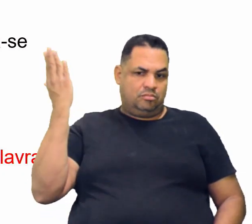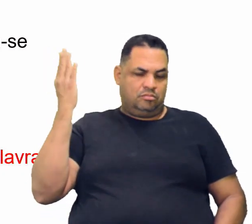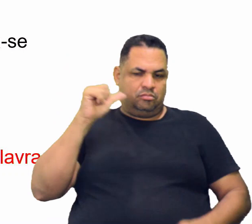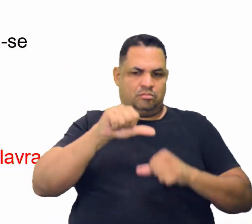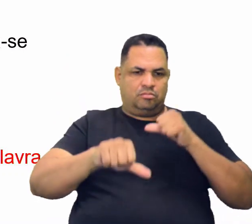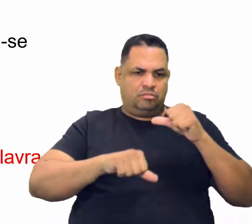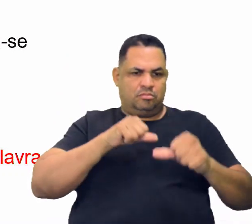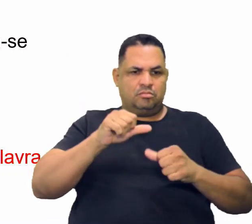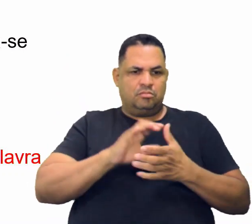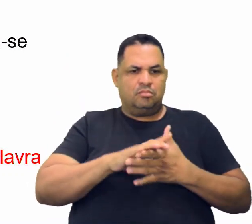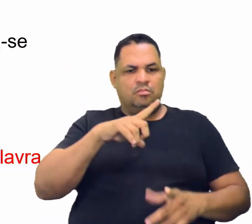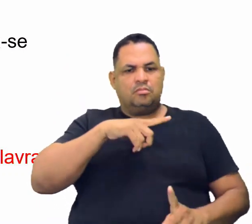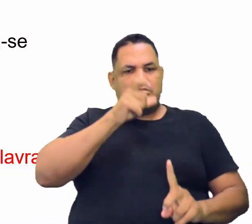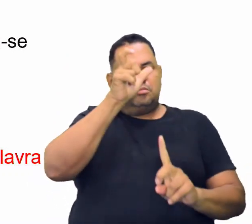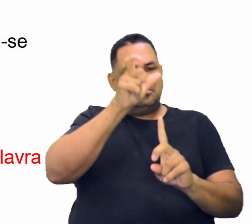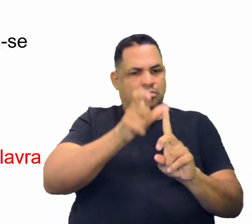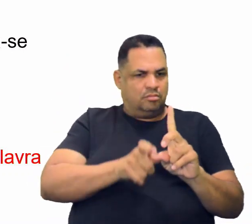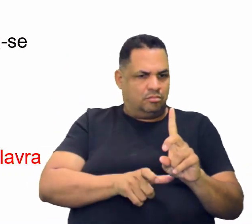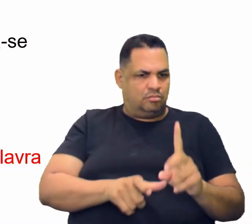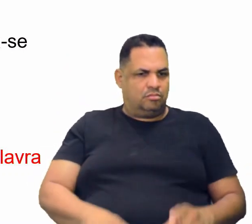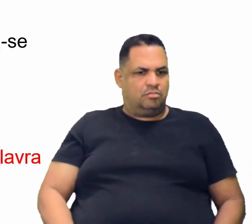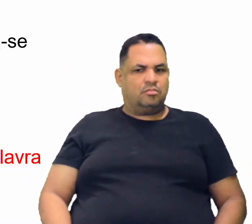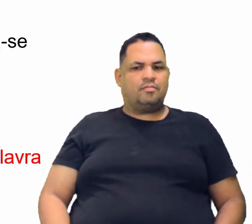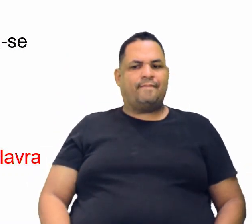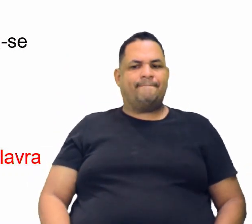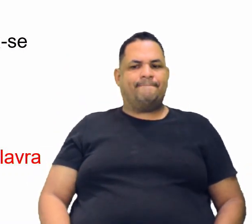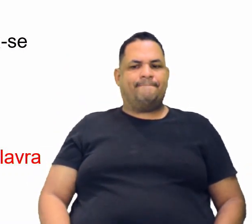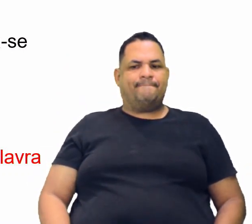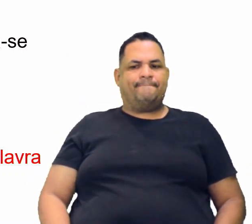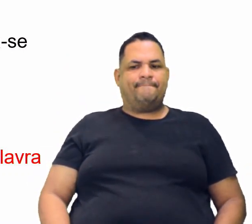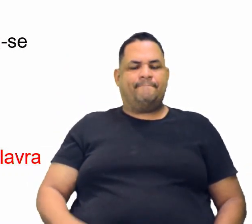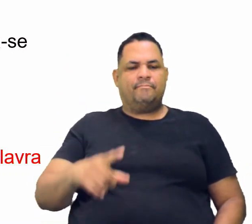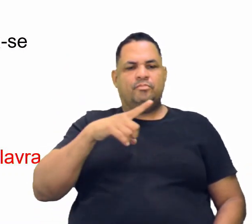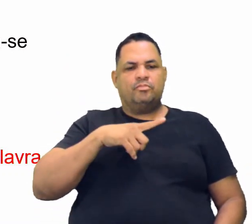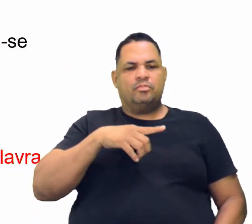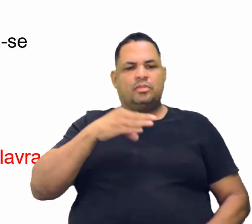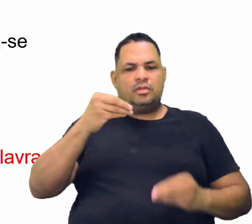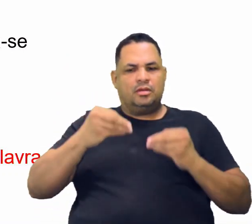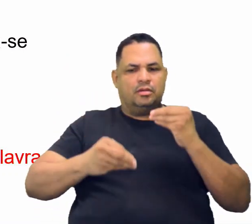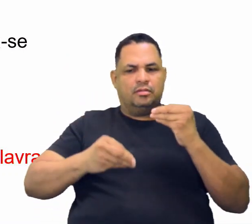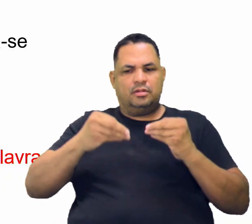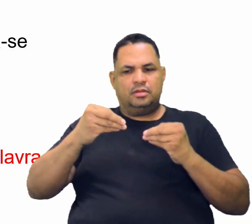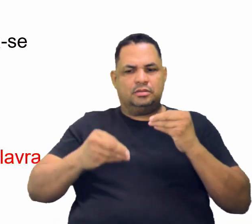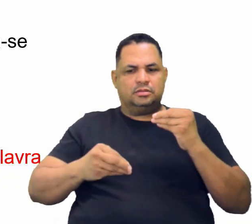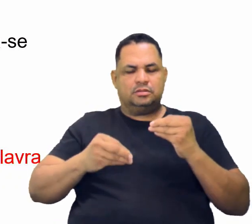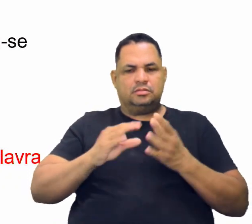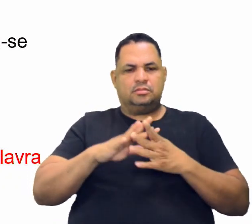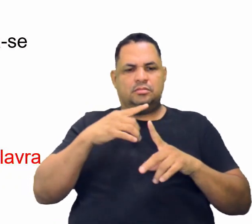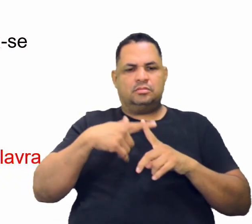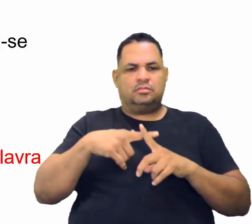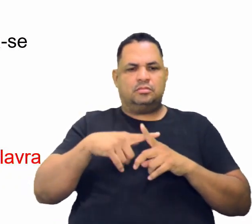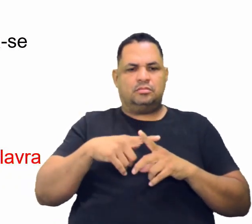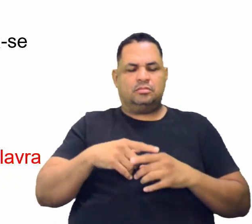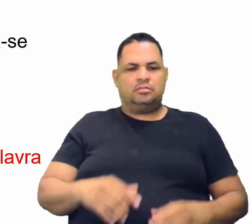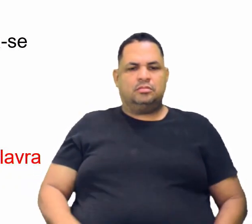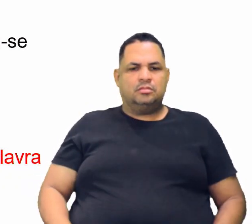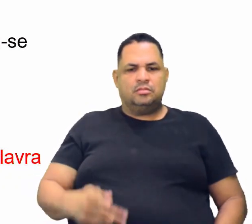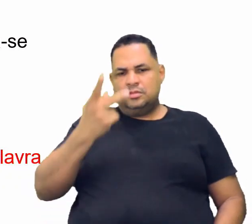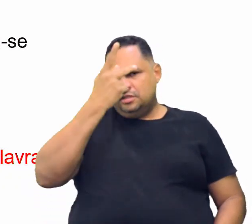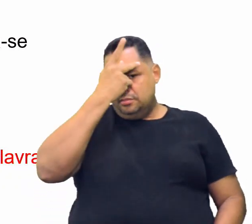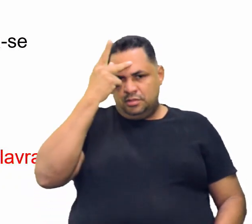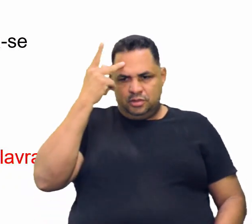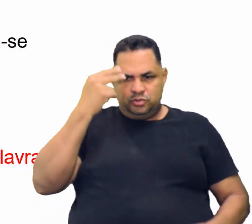Aí ela vai ter sujeito, tá bom? E vai ter a flexão. Por que existem? Porque tem